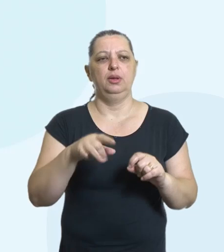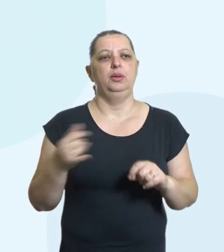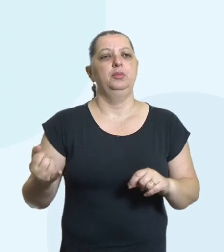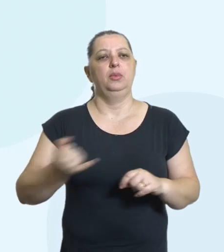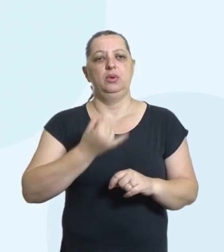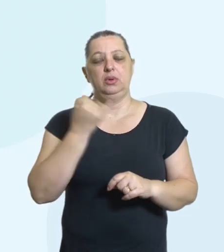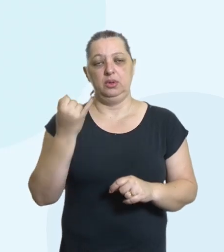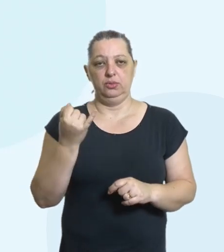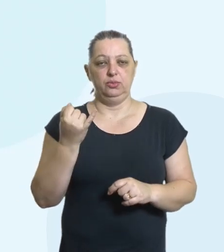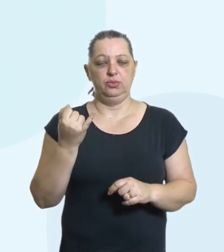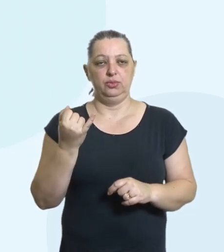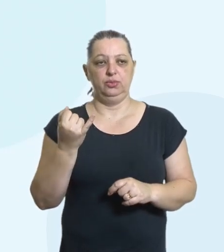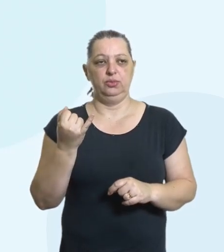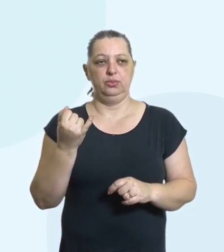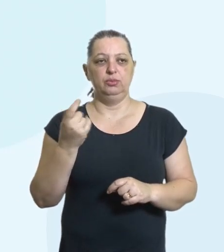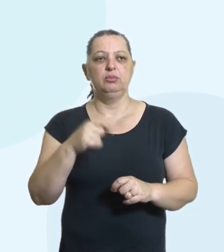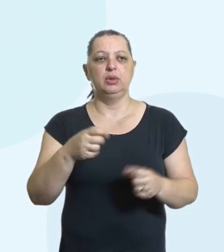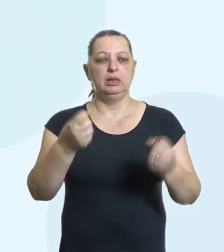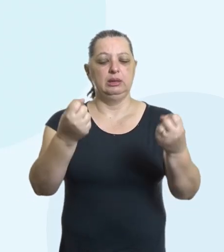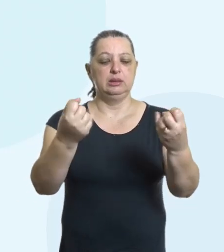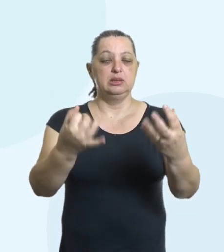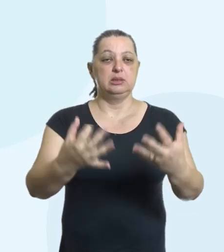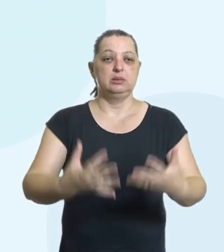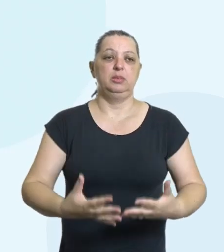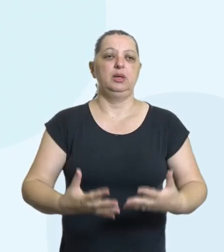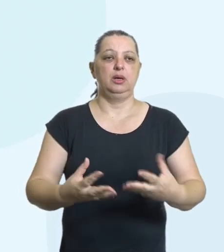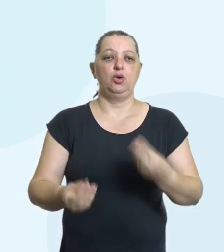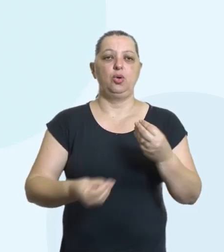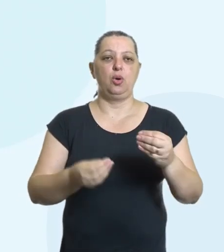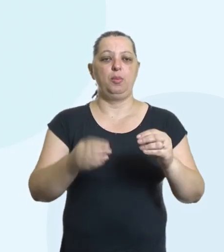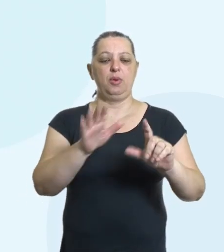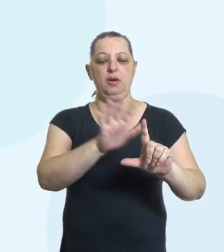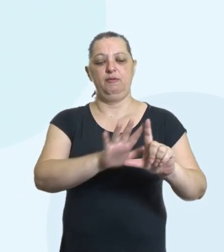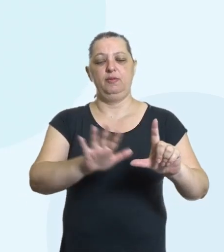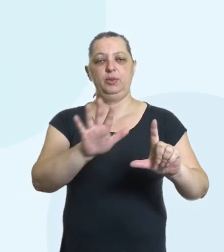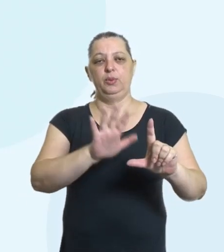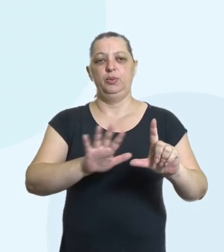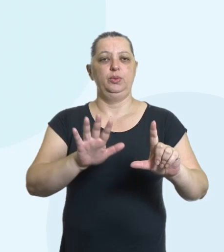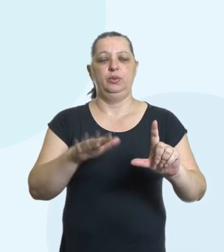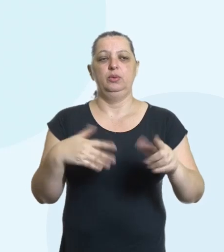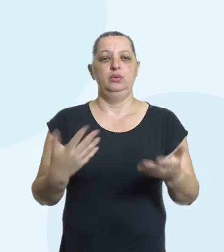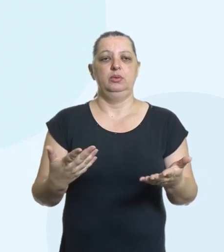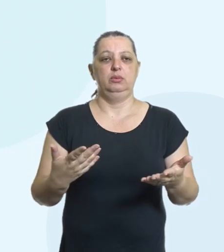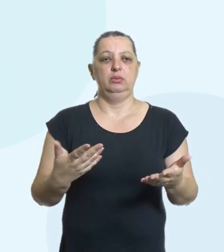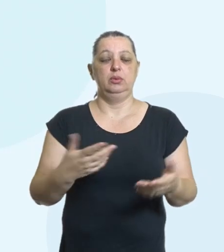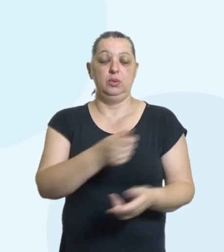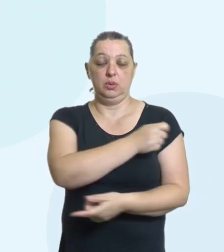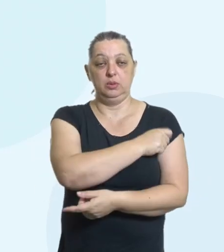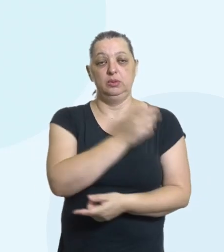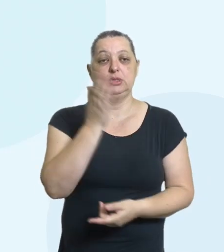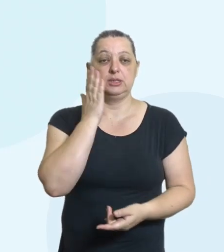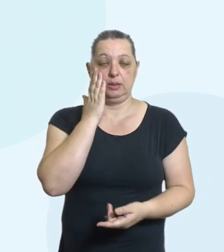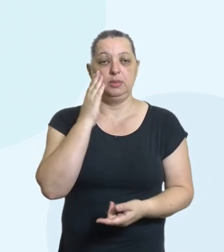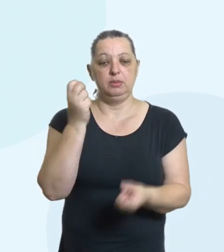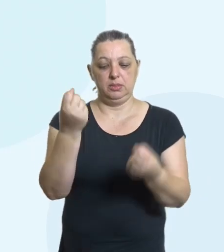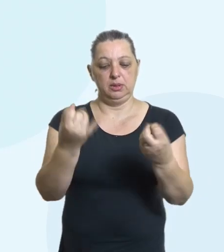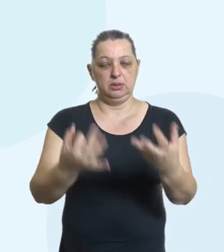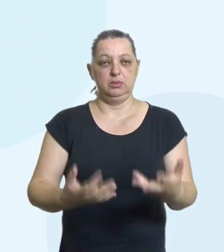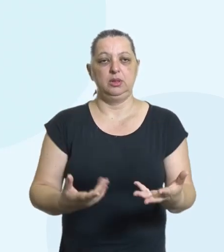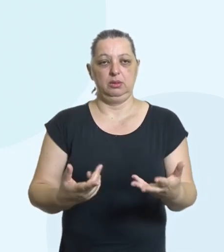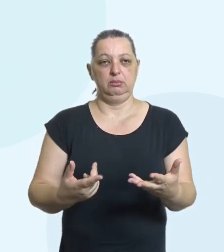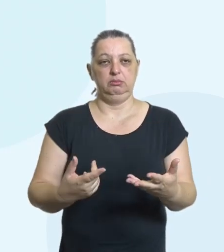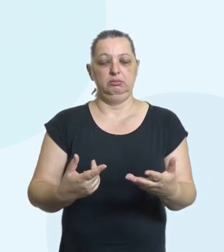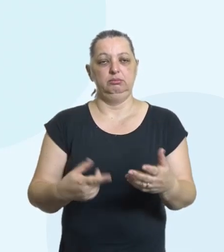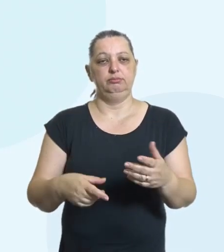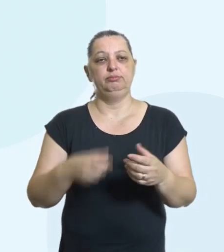você vai descrever uma figura? O aluno saber o que você que está fazendo a descrição,